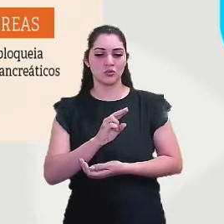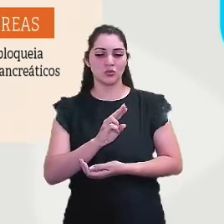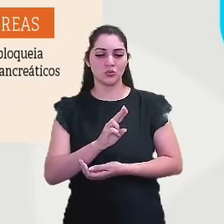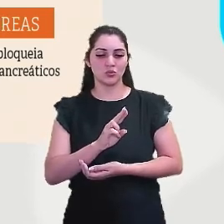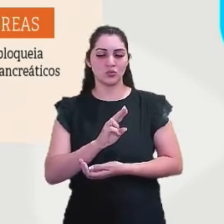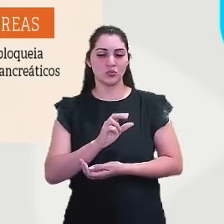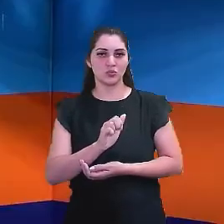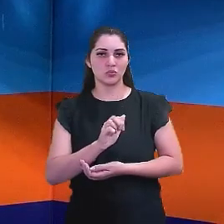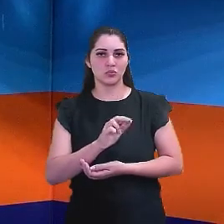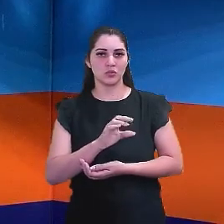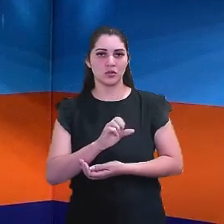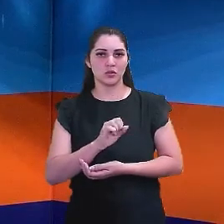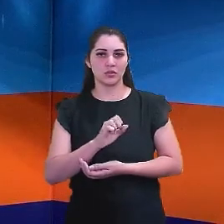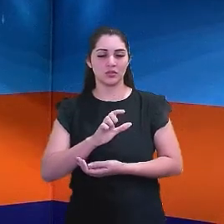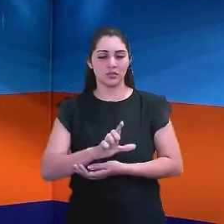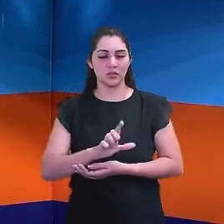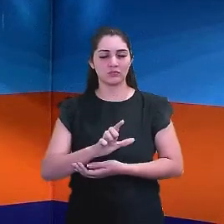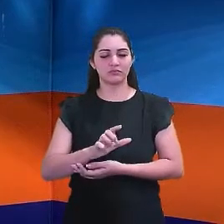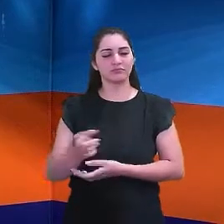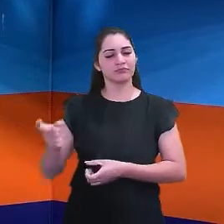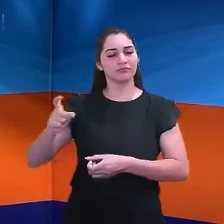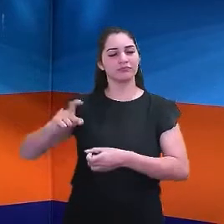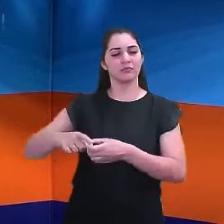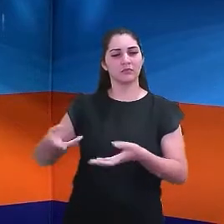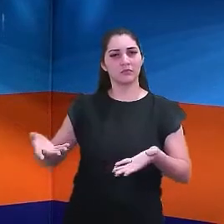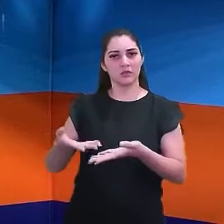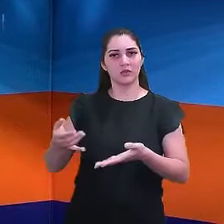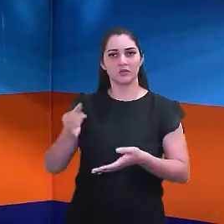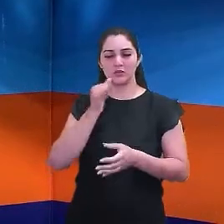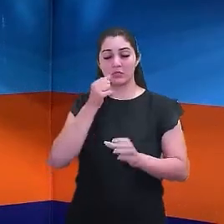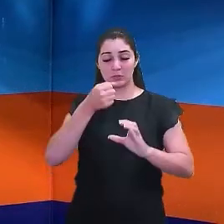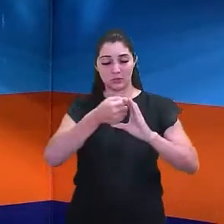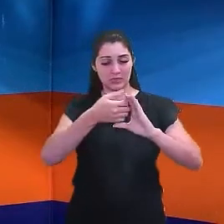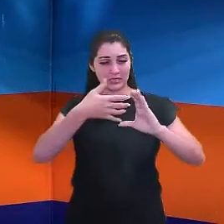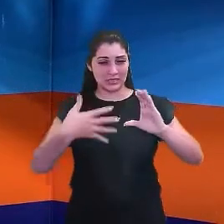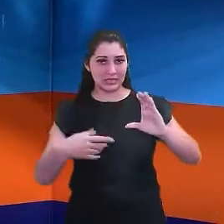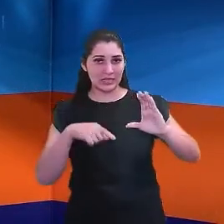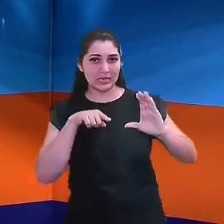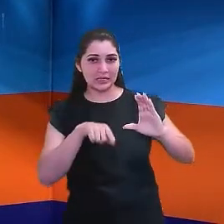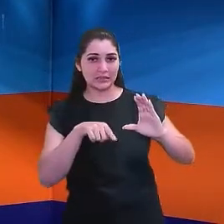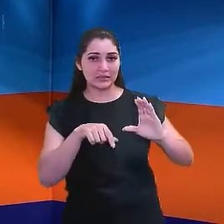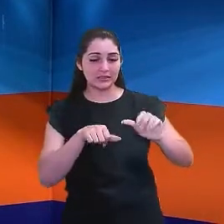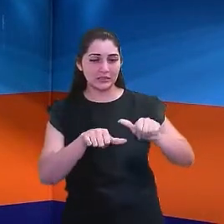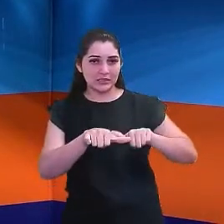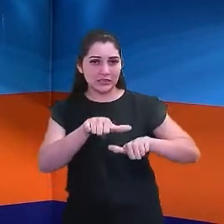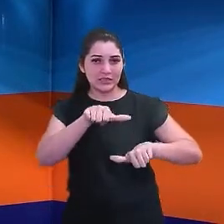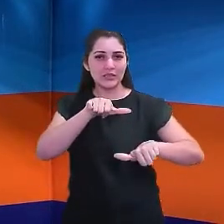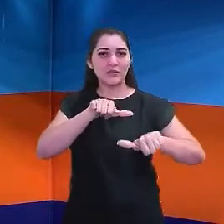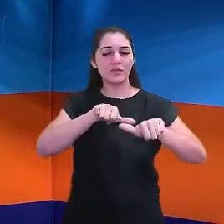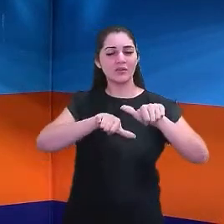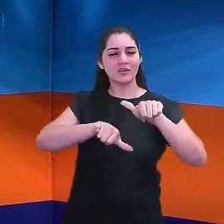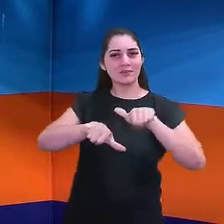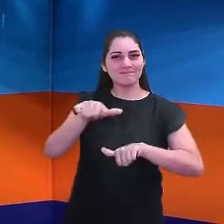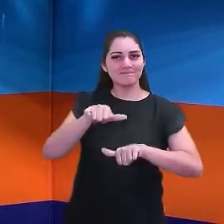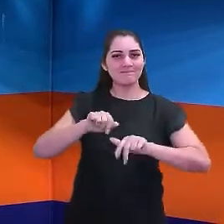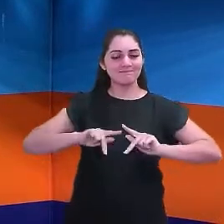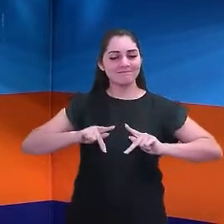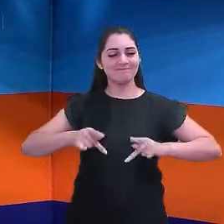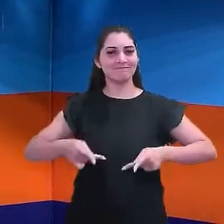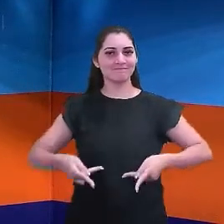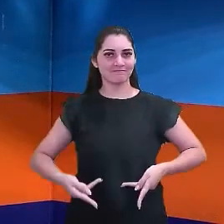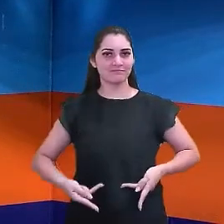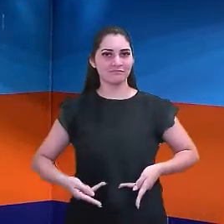Volta aqui comigo, por favor, produção. Essa característica, que é uma alteração fisiológica, que